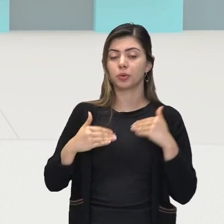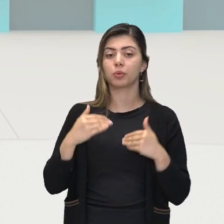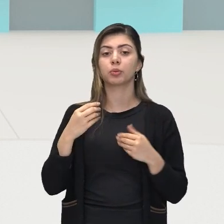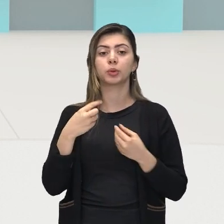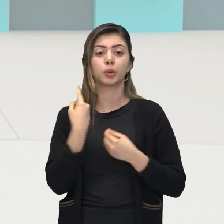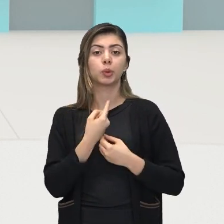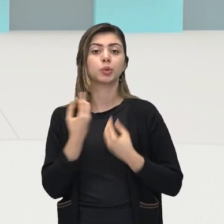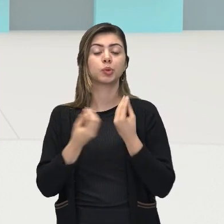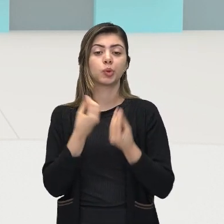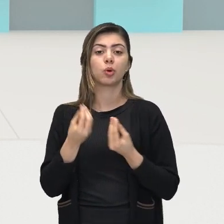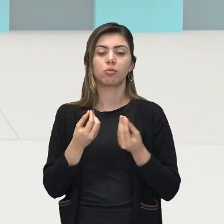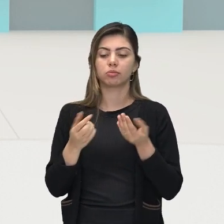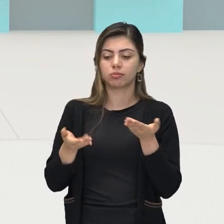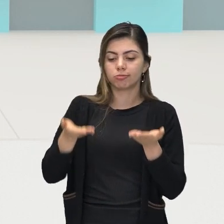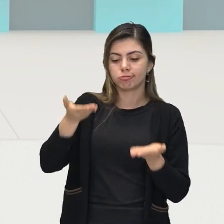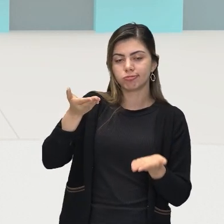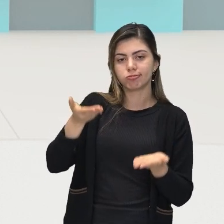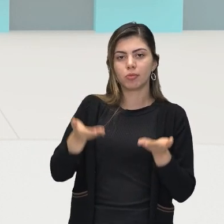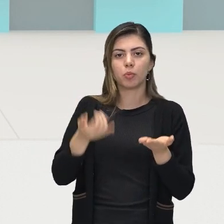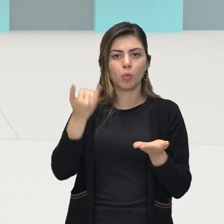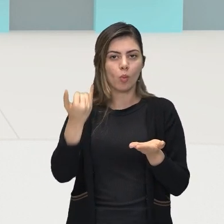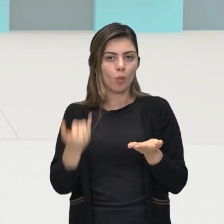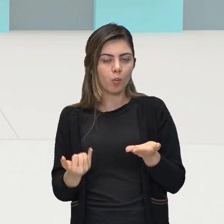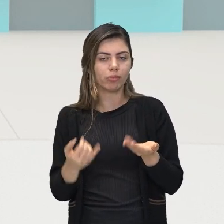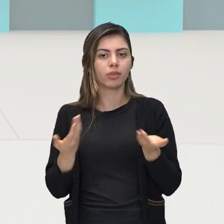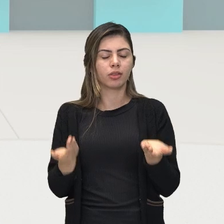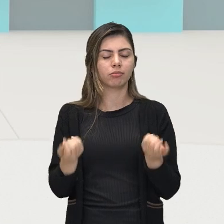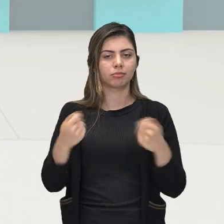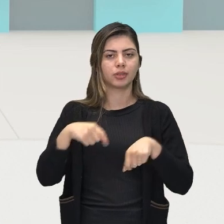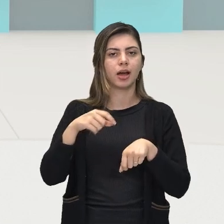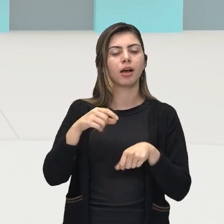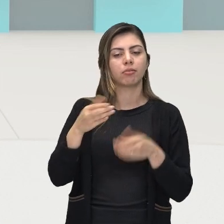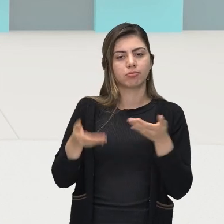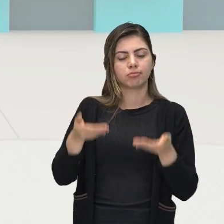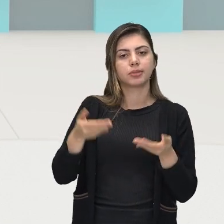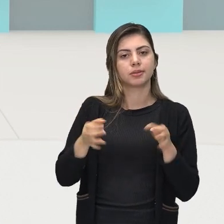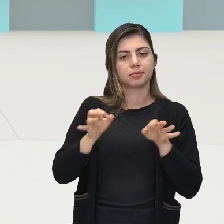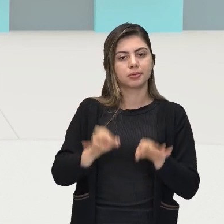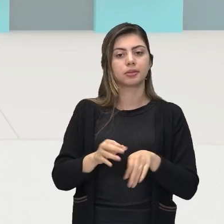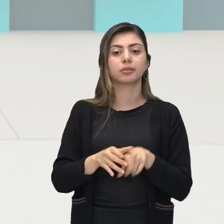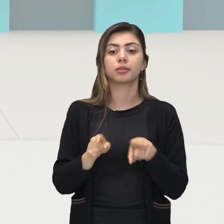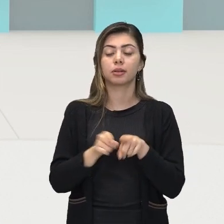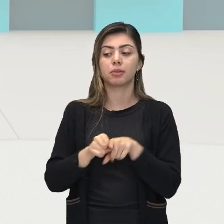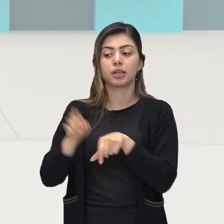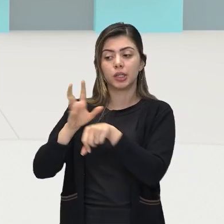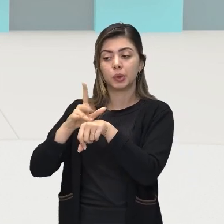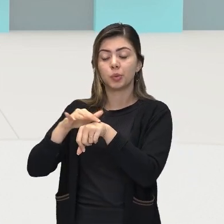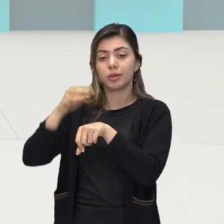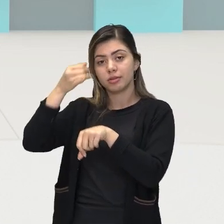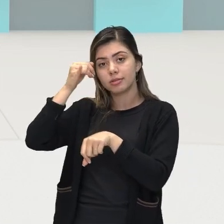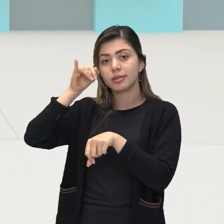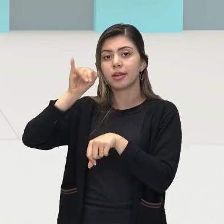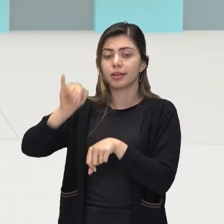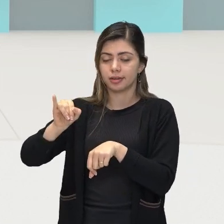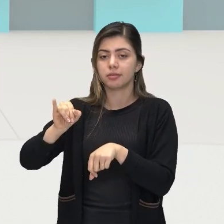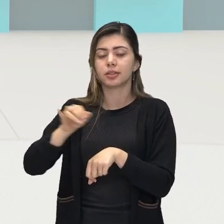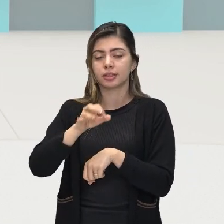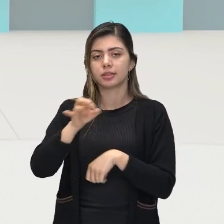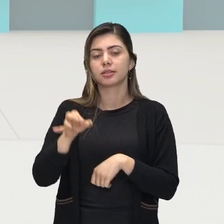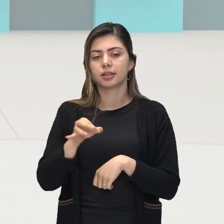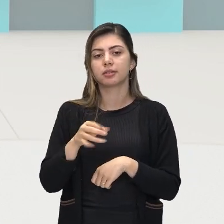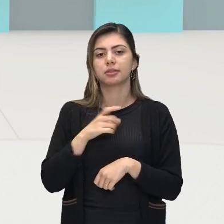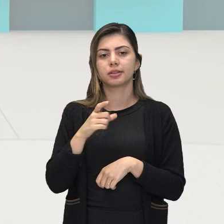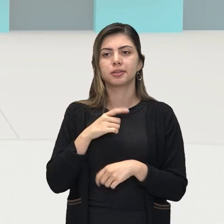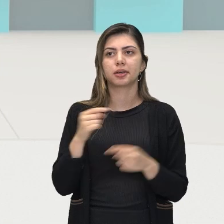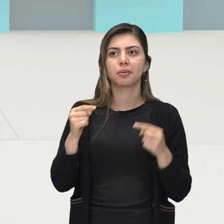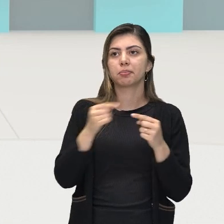aumentar a nossa massa magra e, com isso, controlar o peso. Também ajuda a prevenir doenças, principalmente relacionadas à